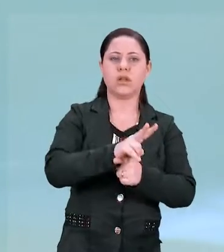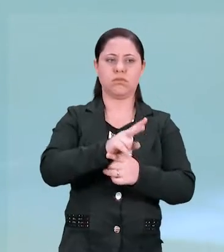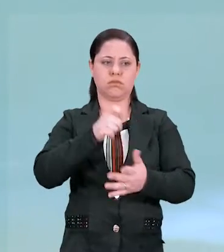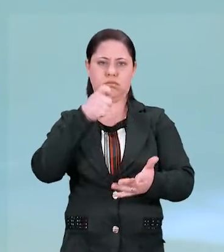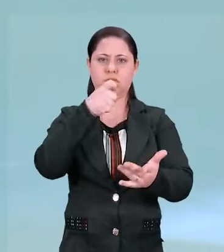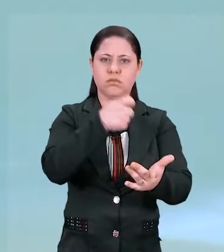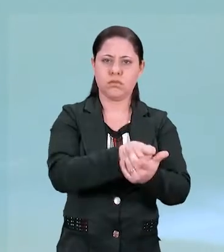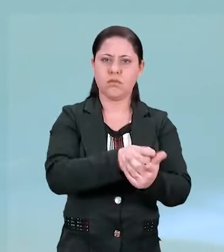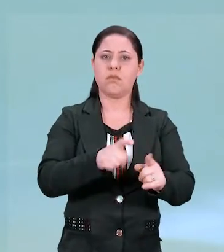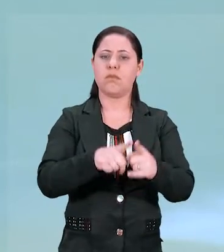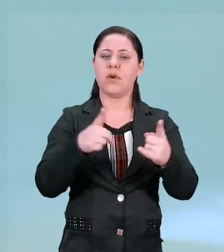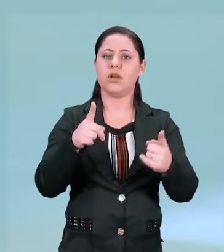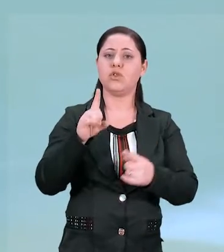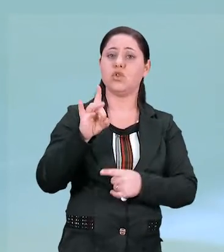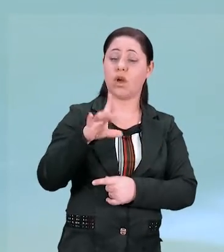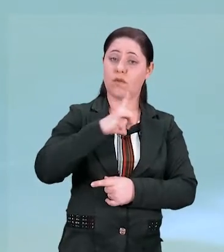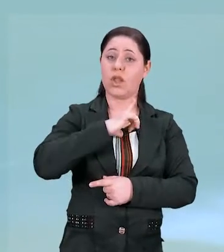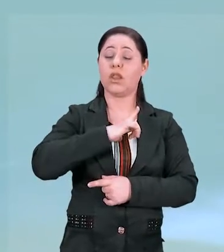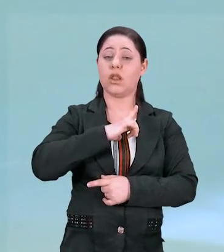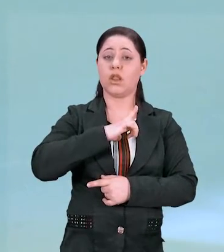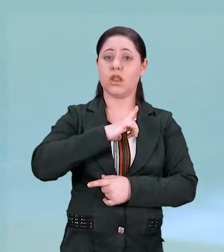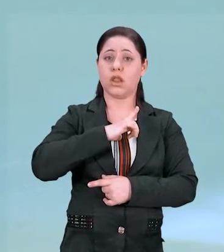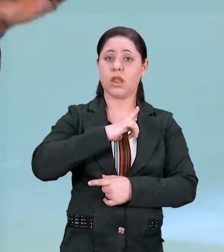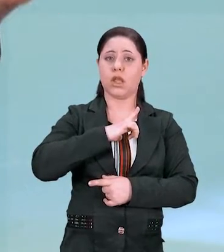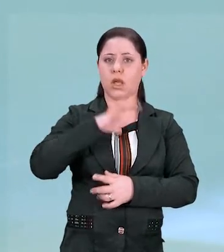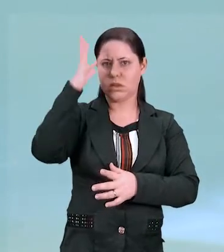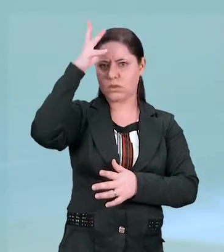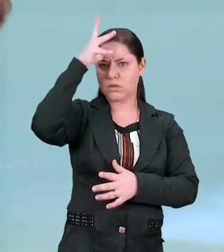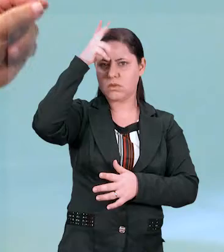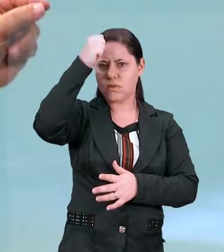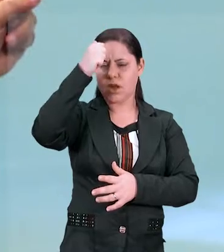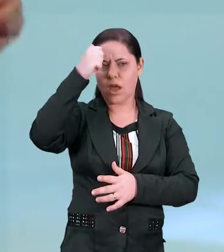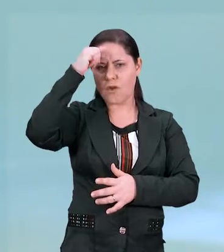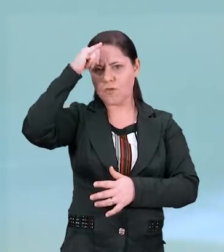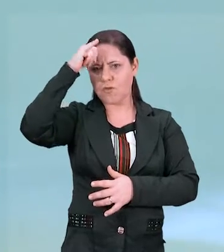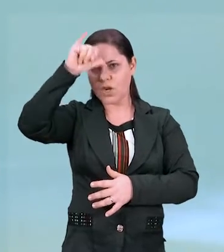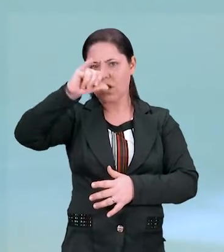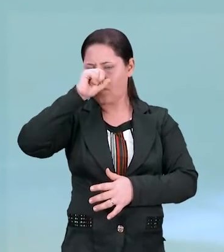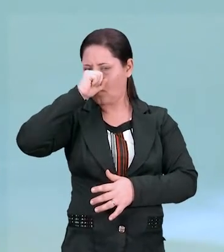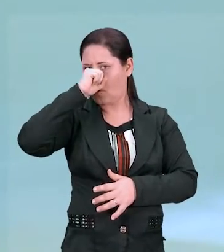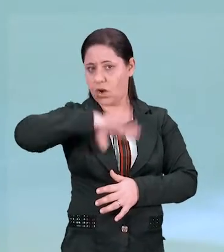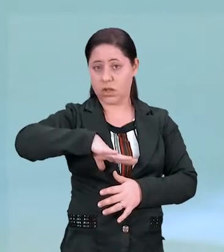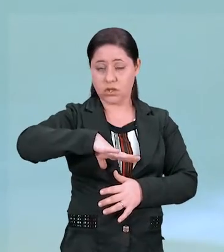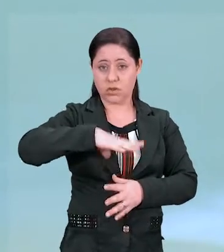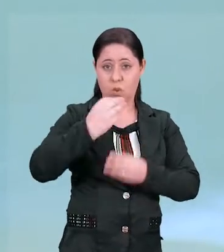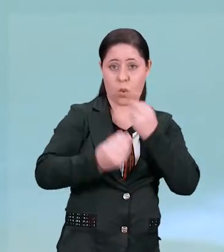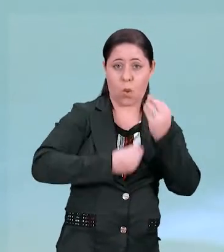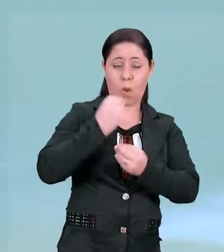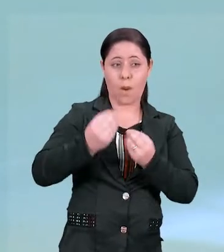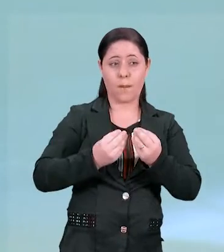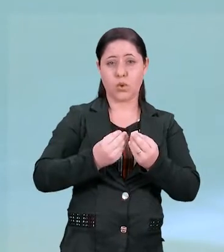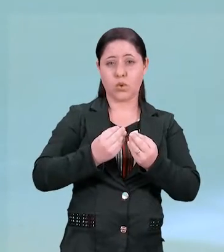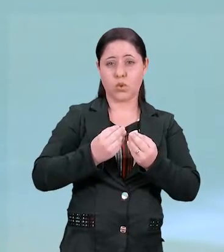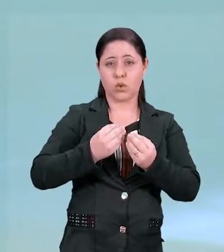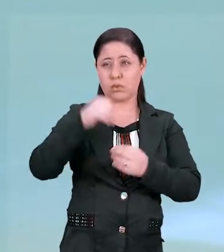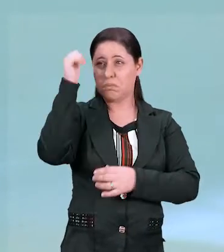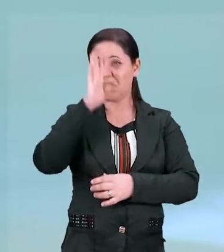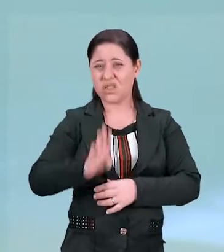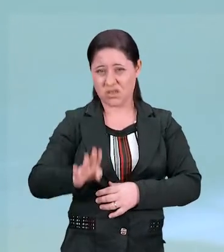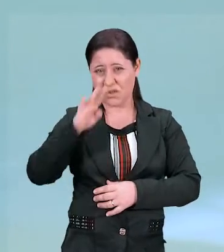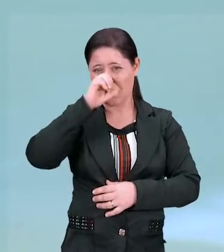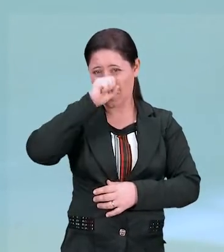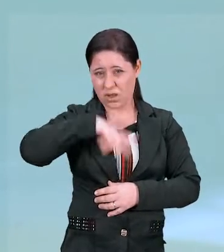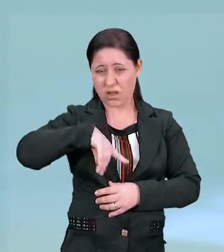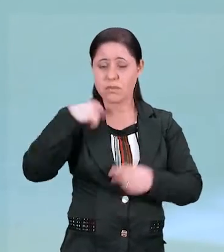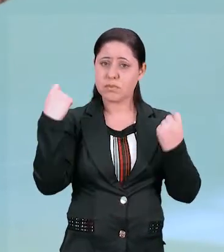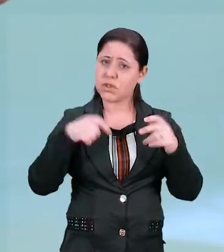mas nós só iremos ter êxito no combate à violência como um todo, porque eu penso que a violência do Brasil,